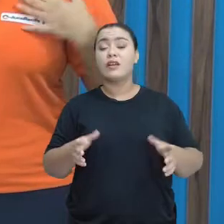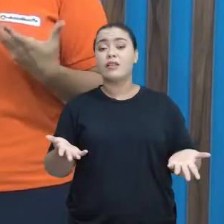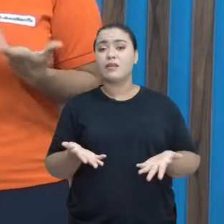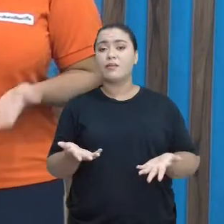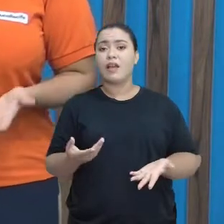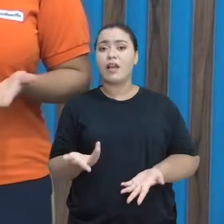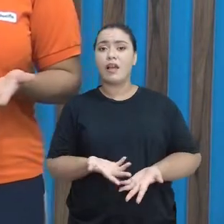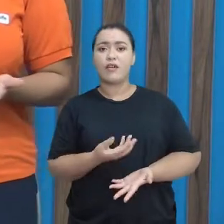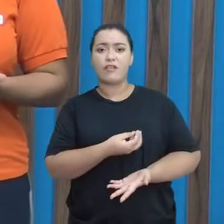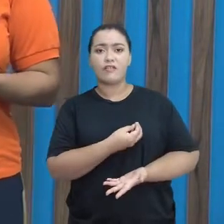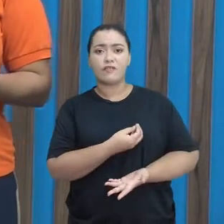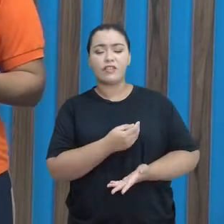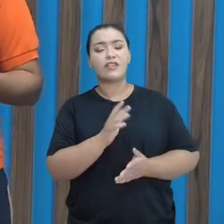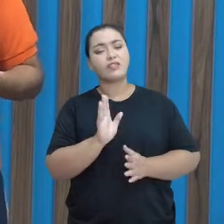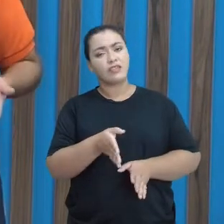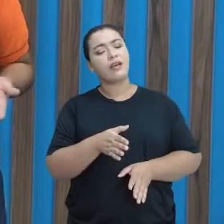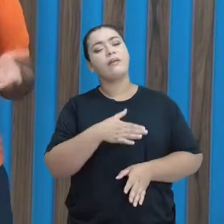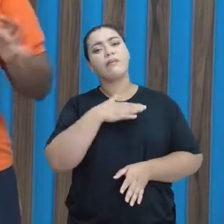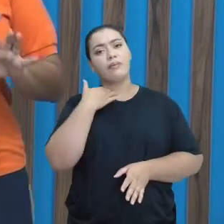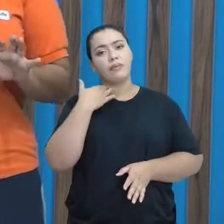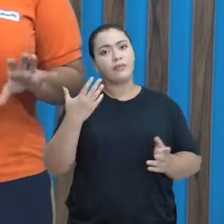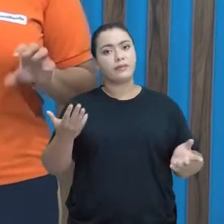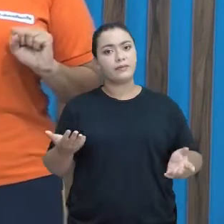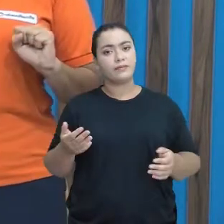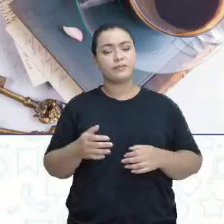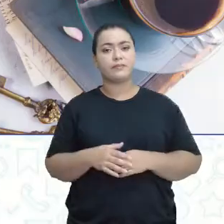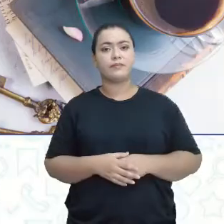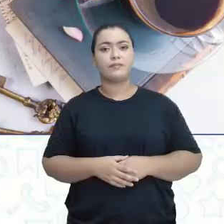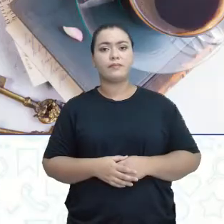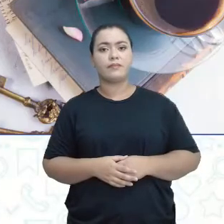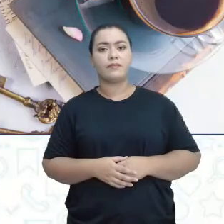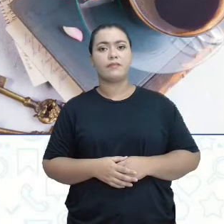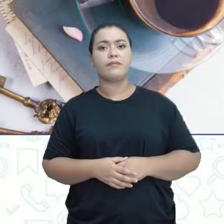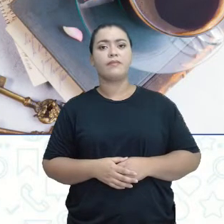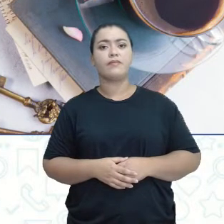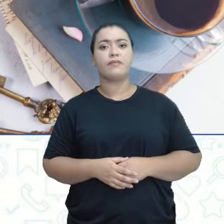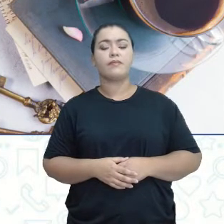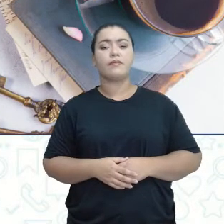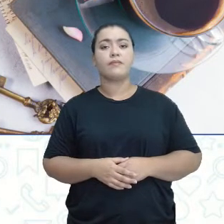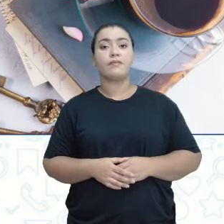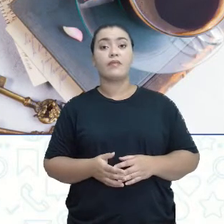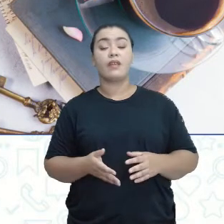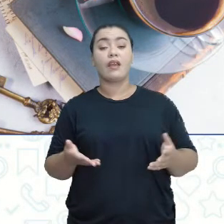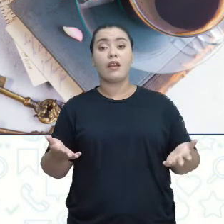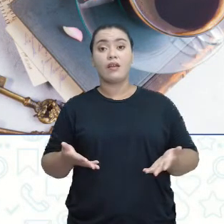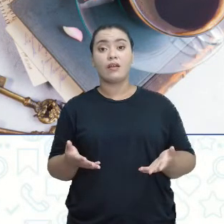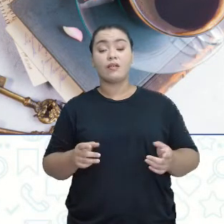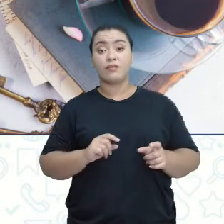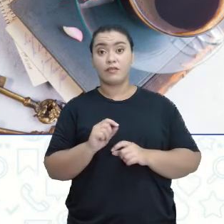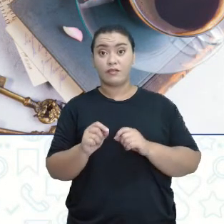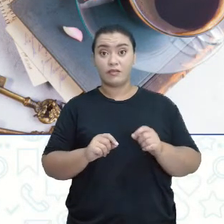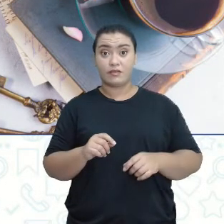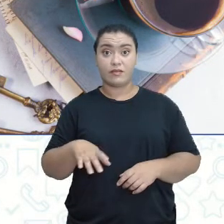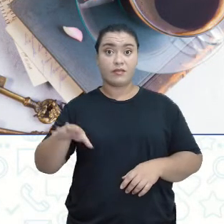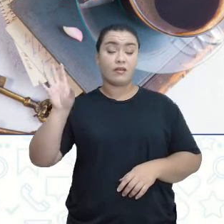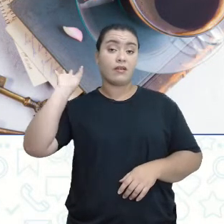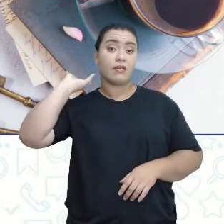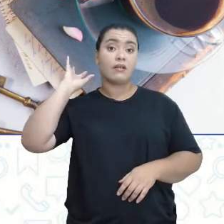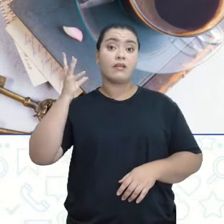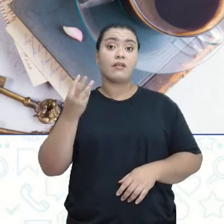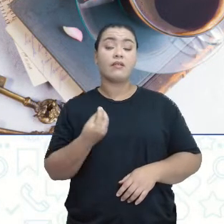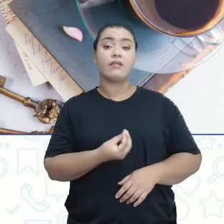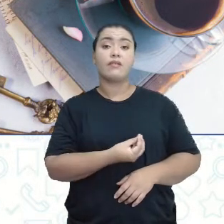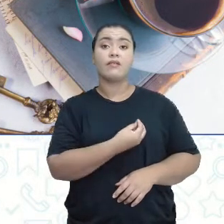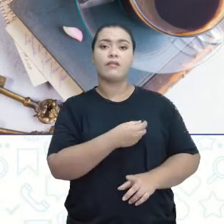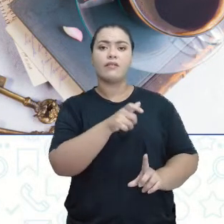vida, que no caso ela já faleceu, né? E aí, por fim, é isso. Atualmente, a biografia tem se